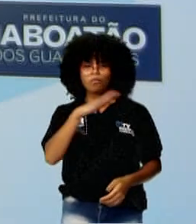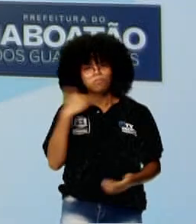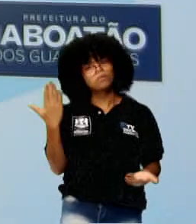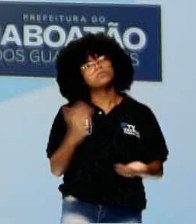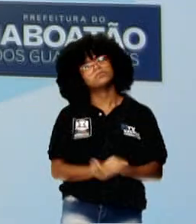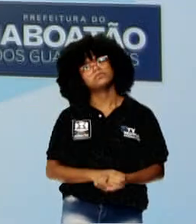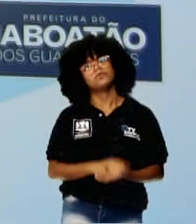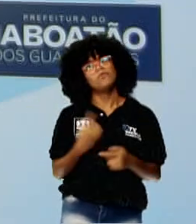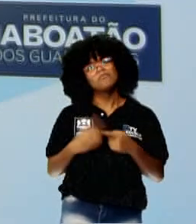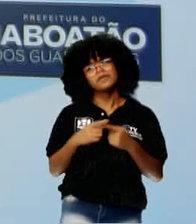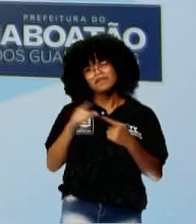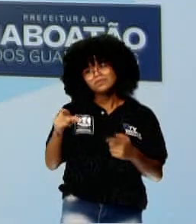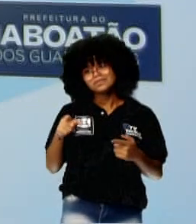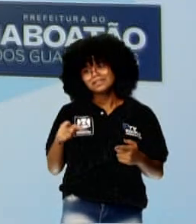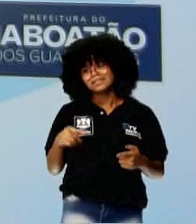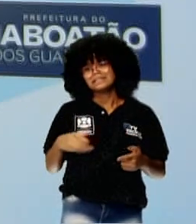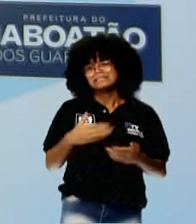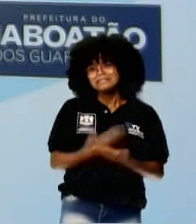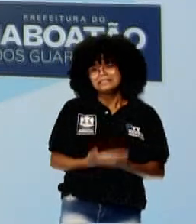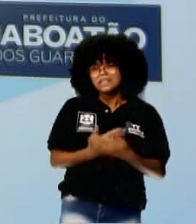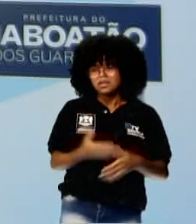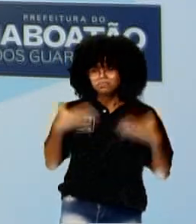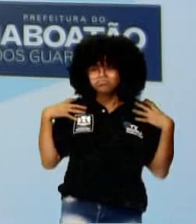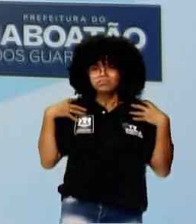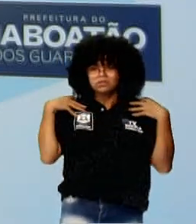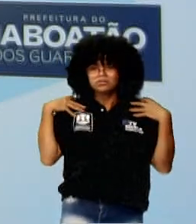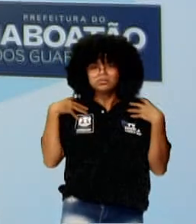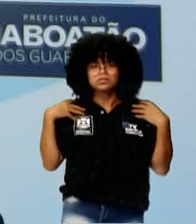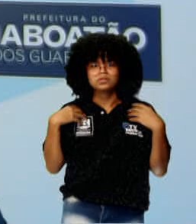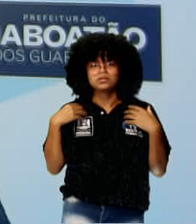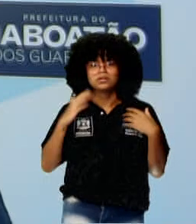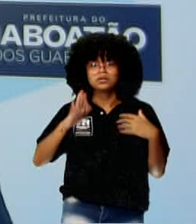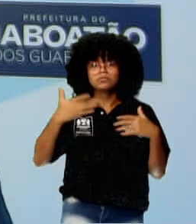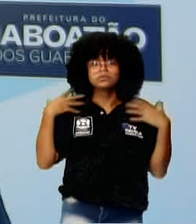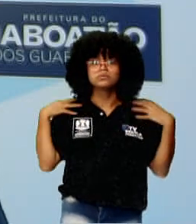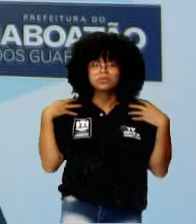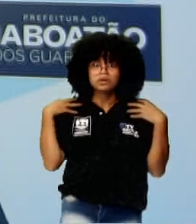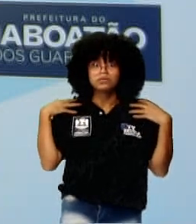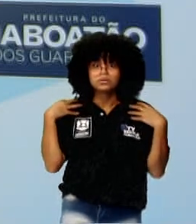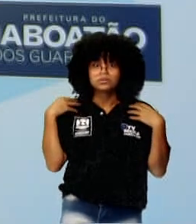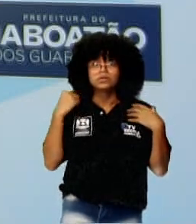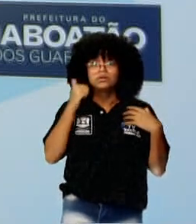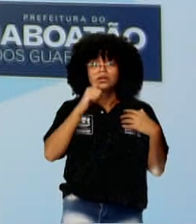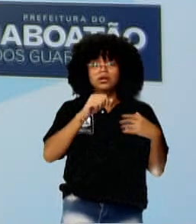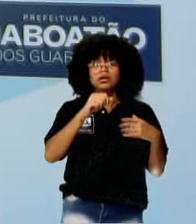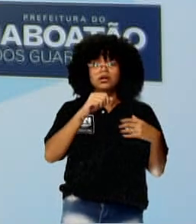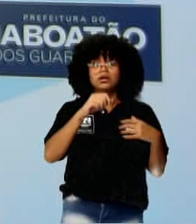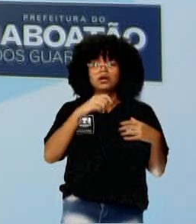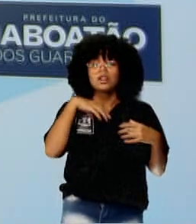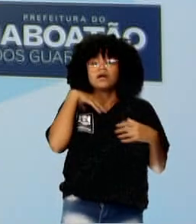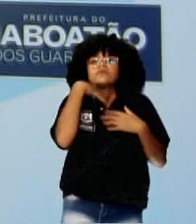desse jeito não dá, mulher." E deu uma sacudida. E quando sacudiu a princesa,